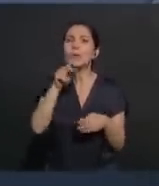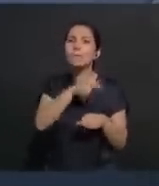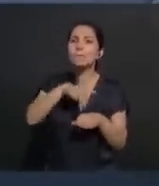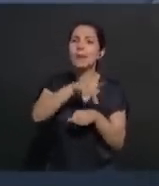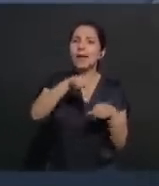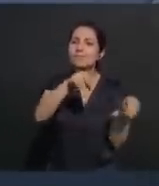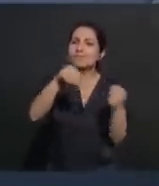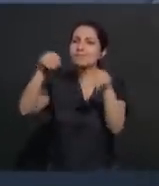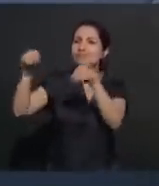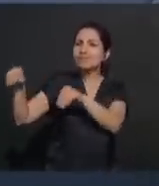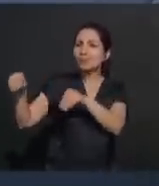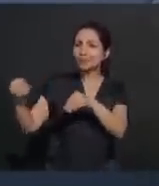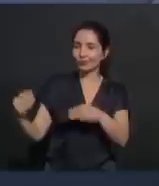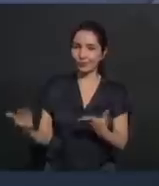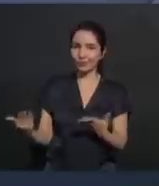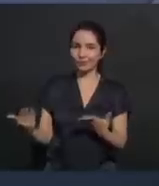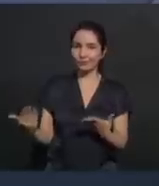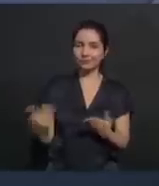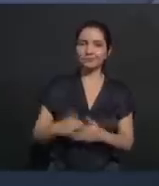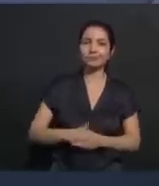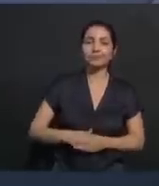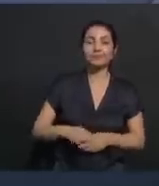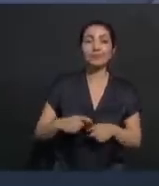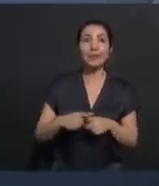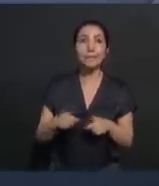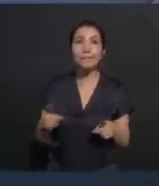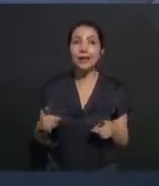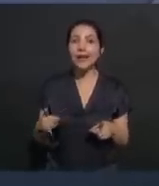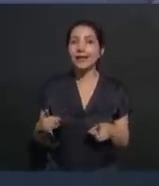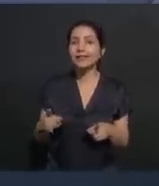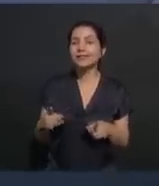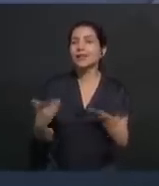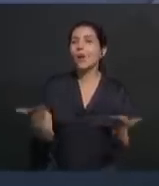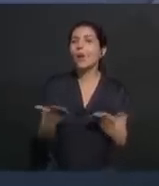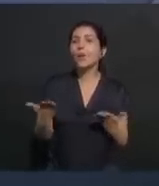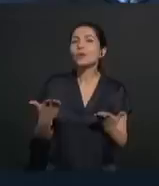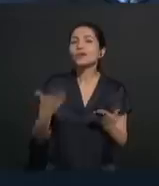não postar. O povo hoje é tão burro que eles pecam e postam.